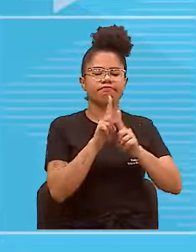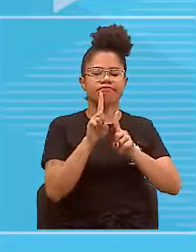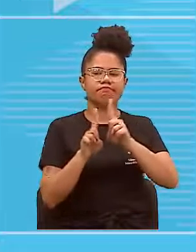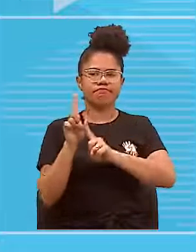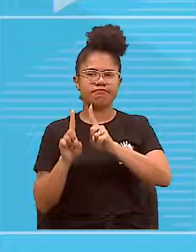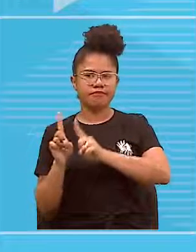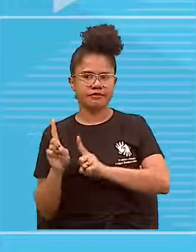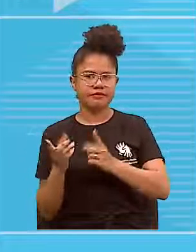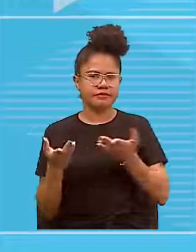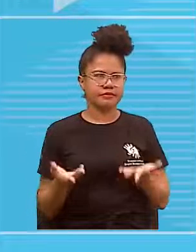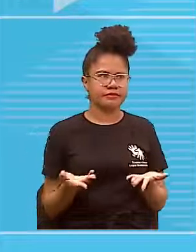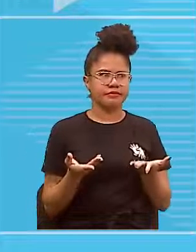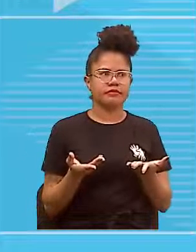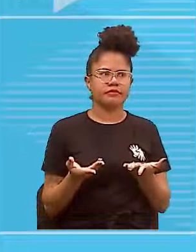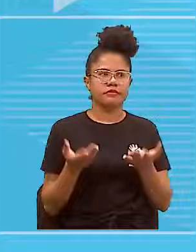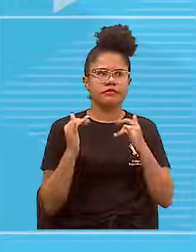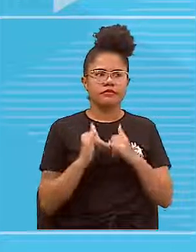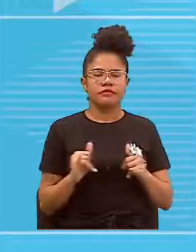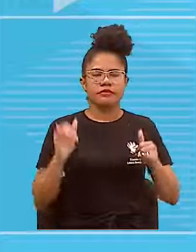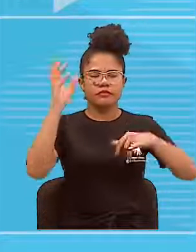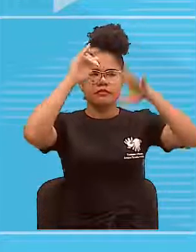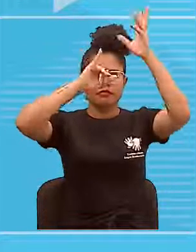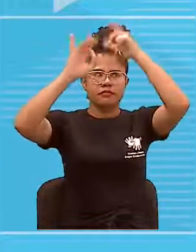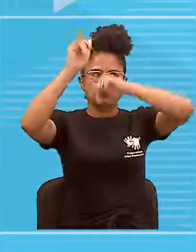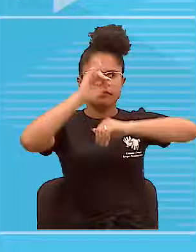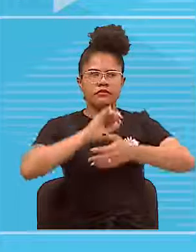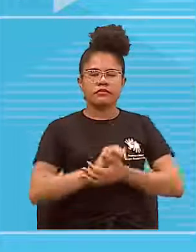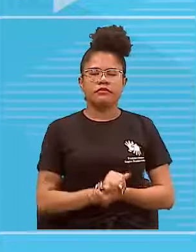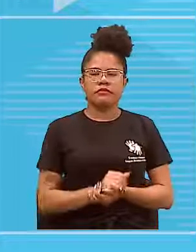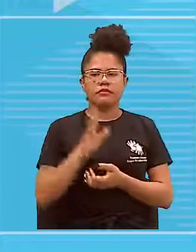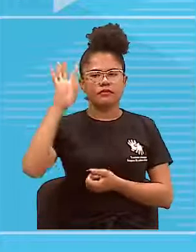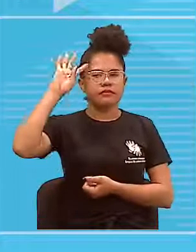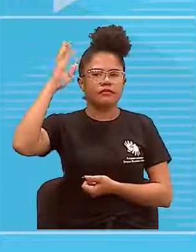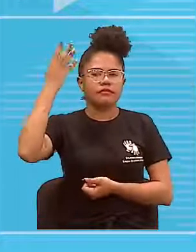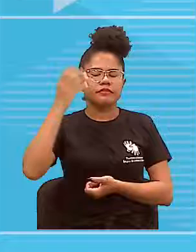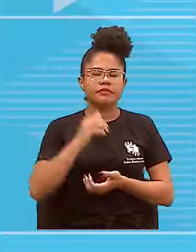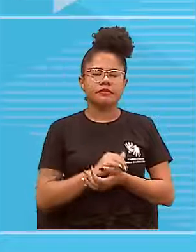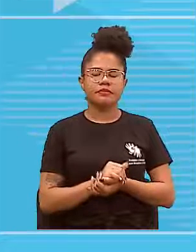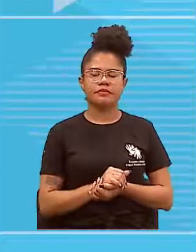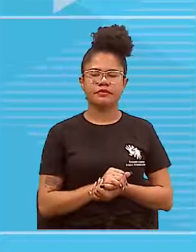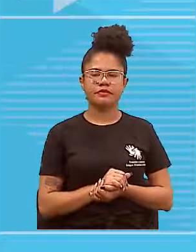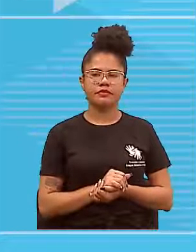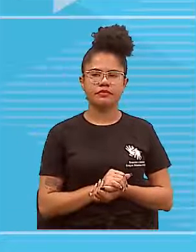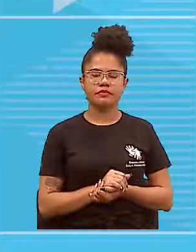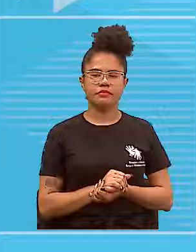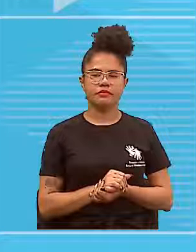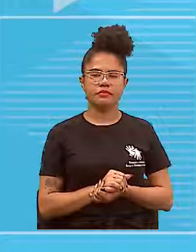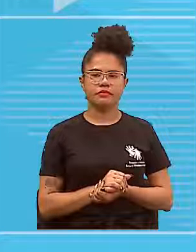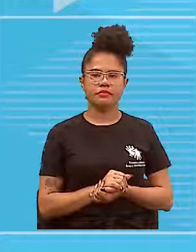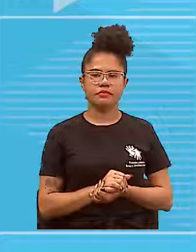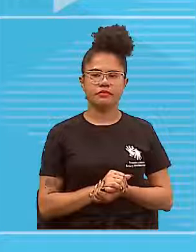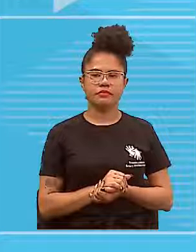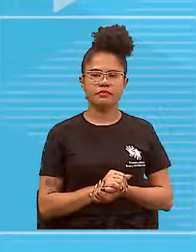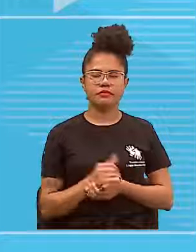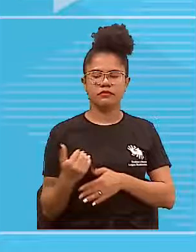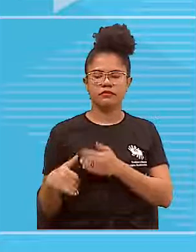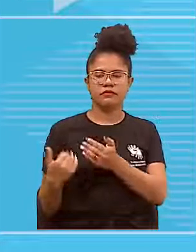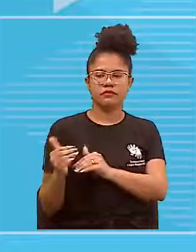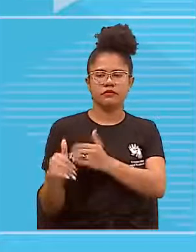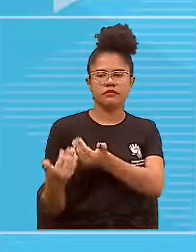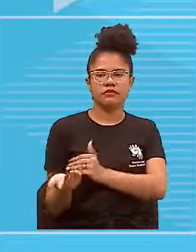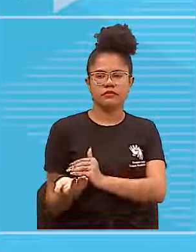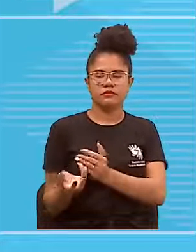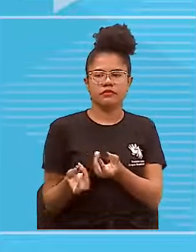Dados, informação, conhecimento e tomada de decisões. Seguem etapas. Como é fazer